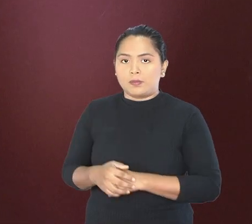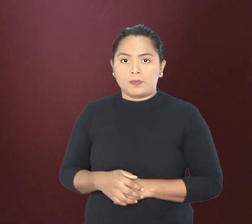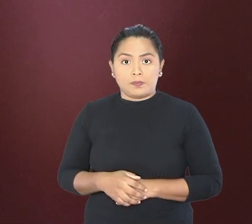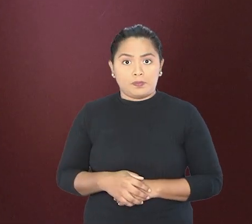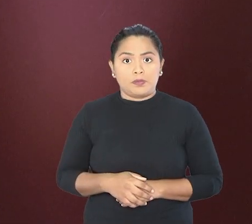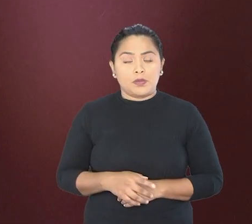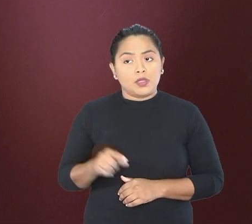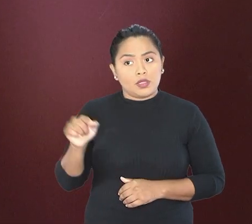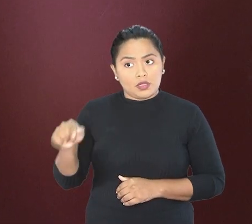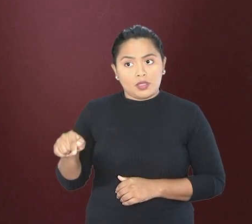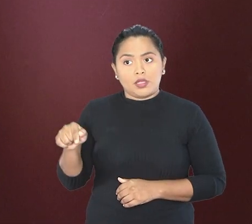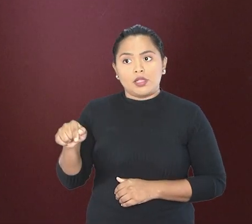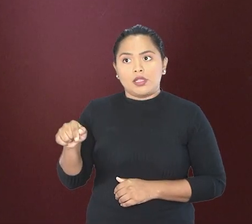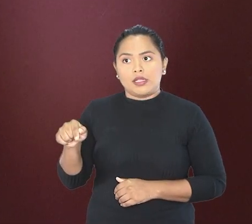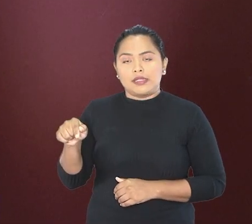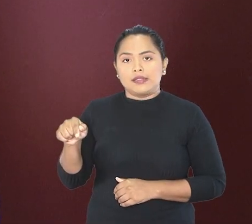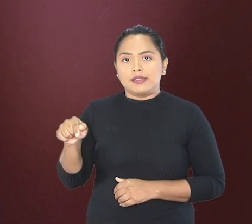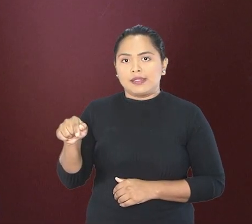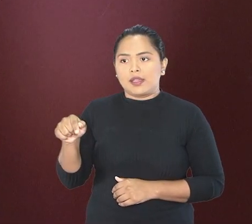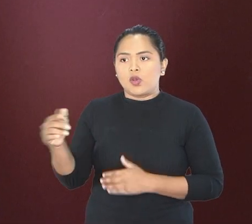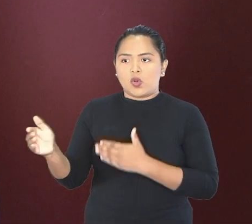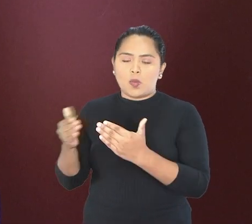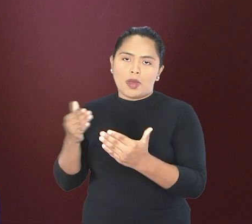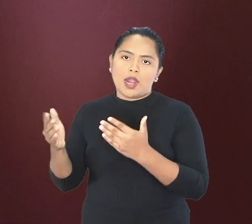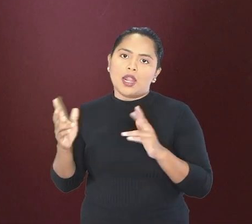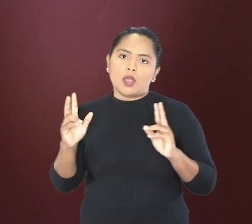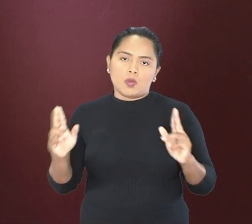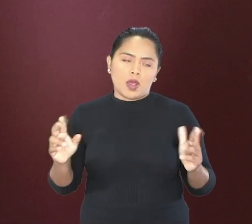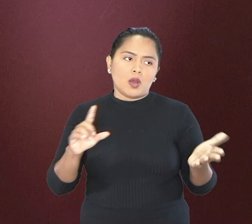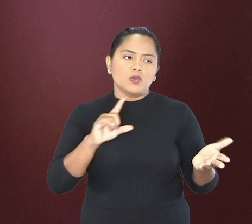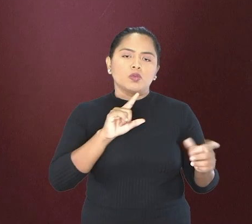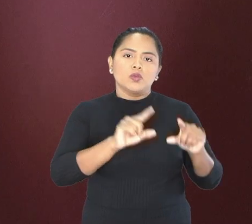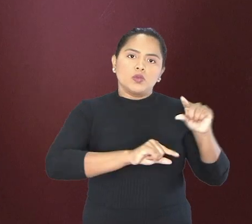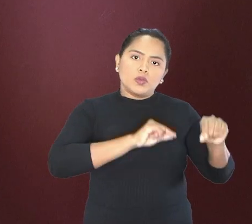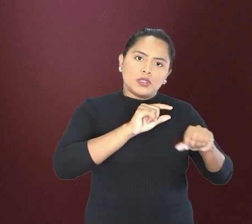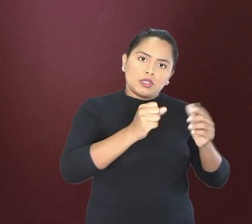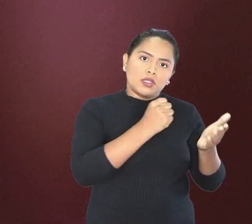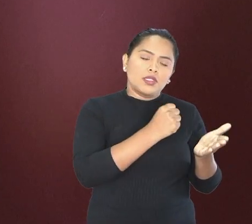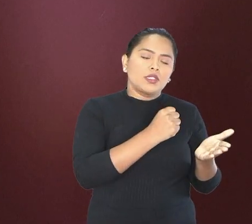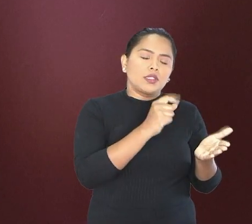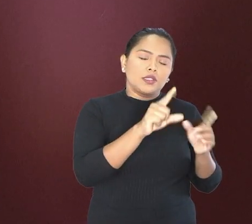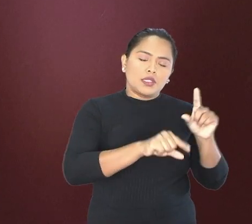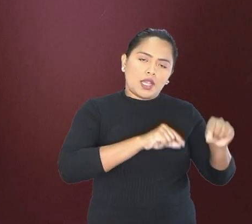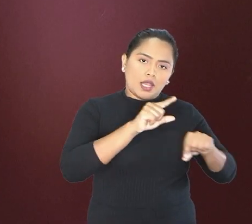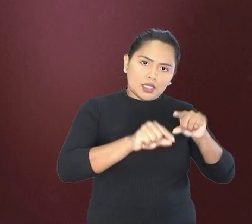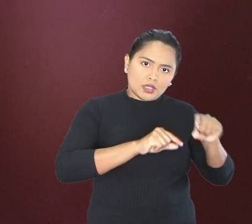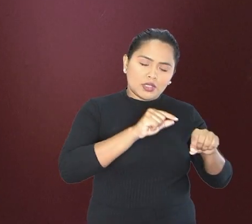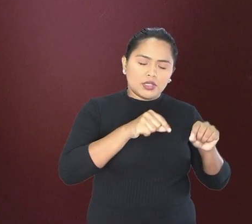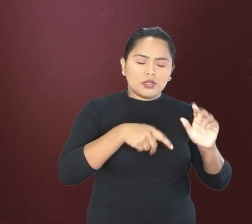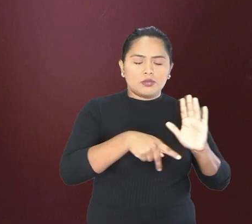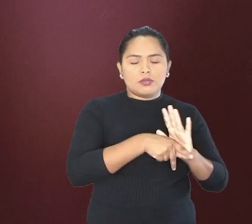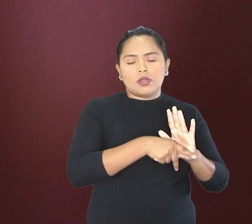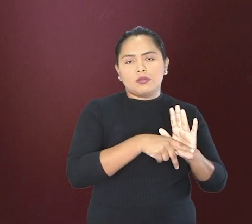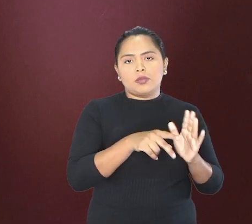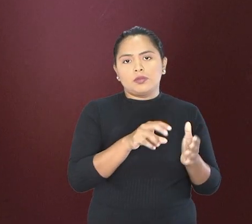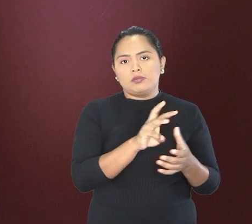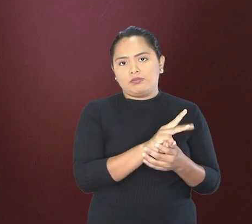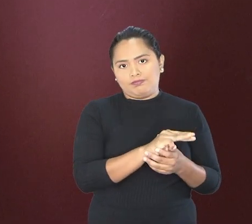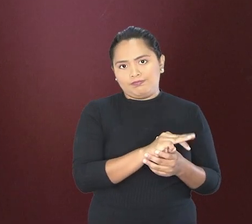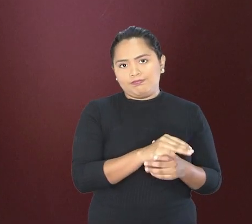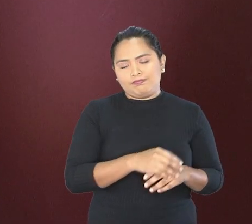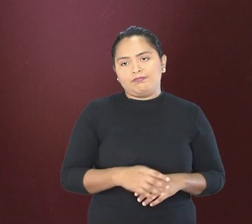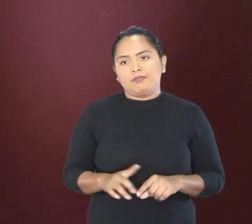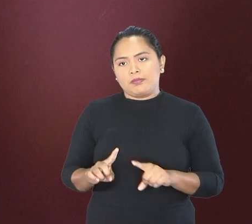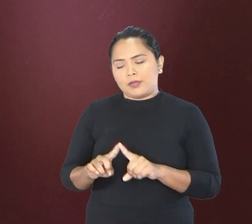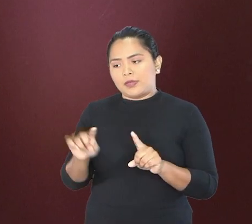O PQU acaba funcionando como se fosse um seletivo que o técnico faz, só que o PQU cada unidade ou cada centro faz lá dentro do